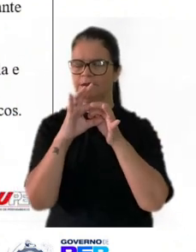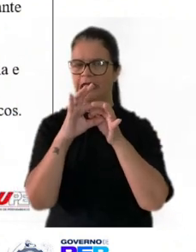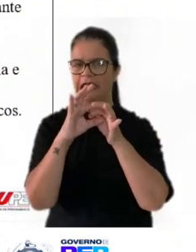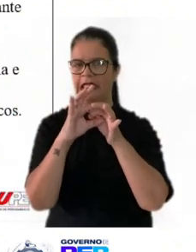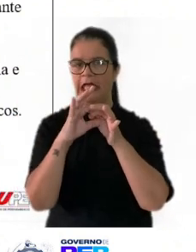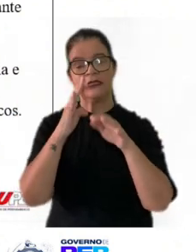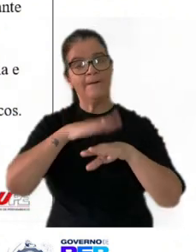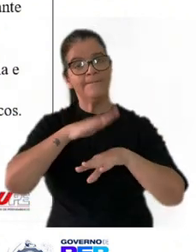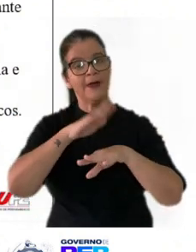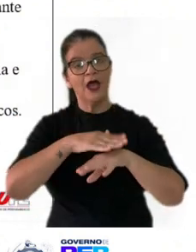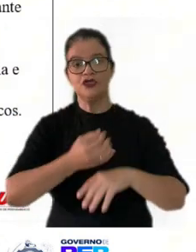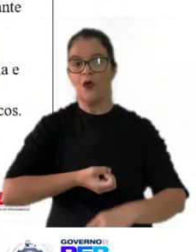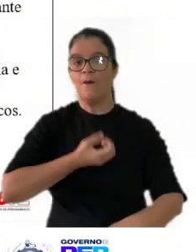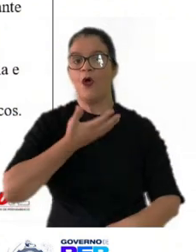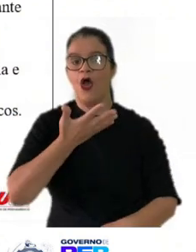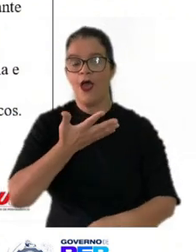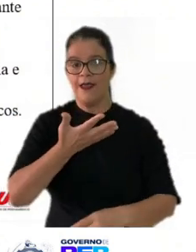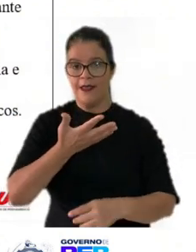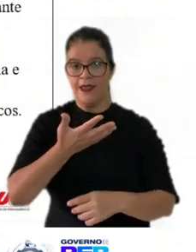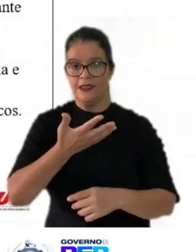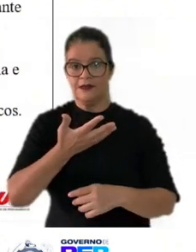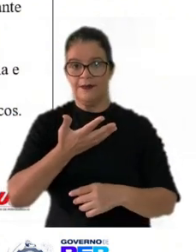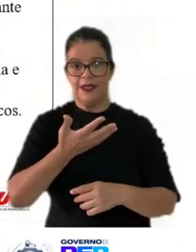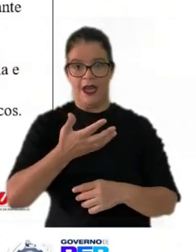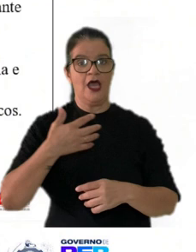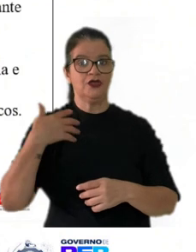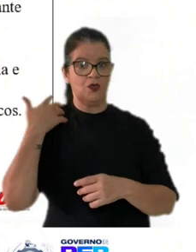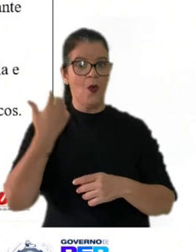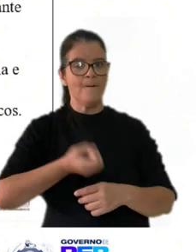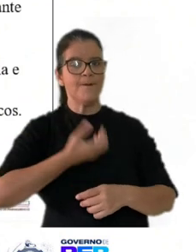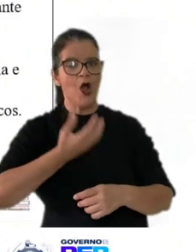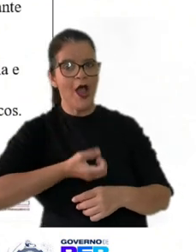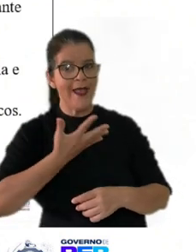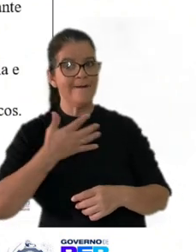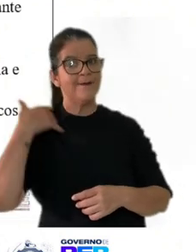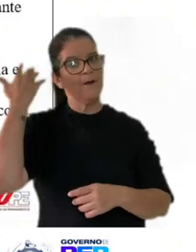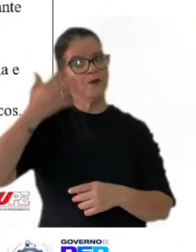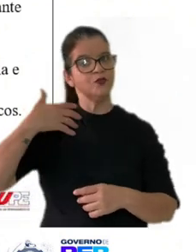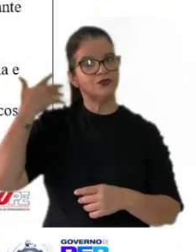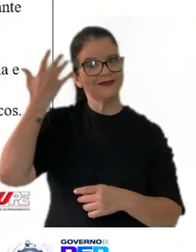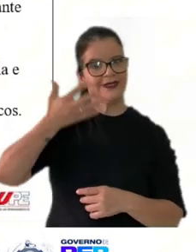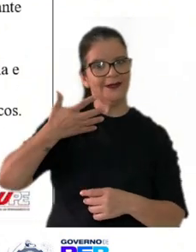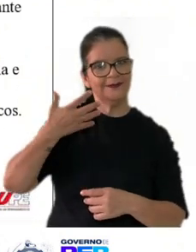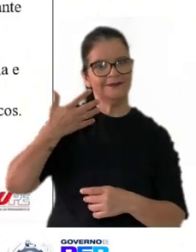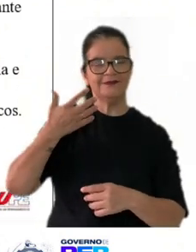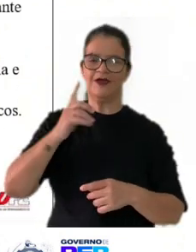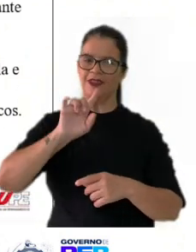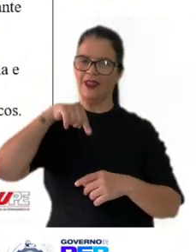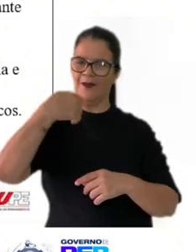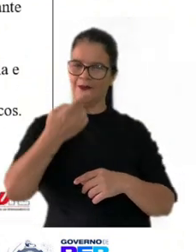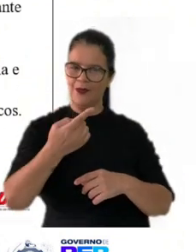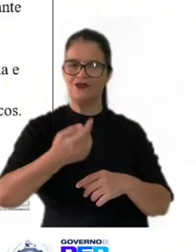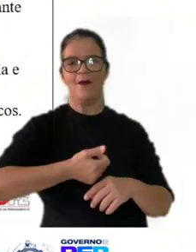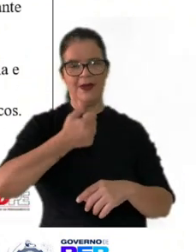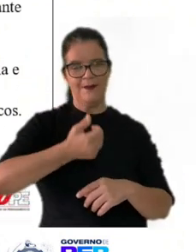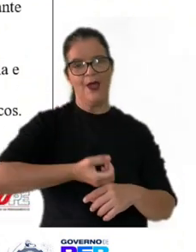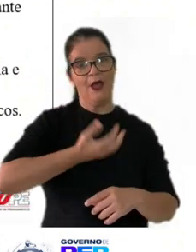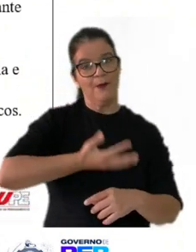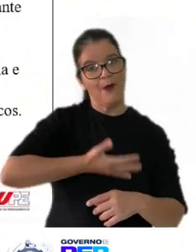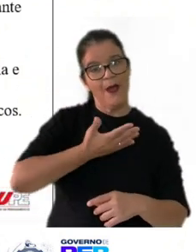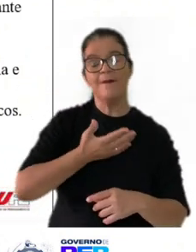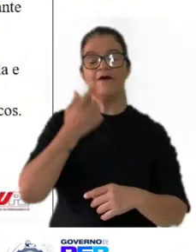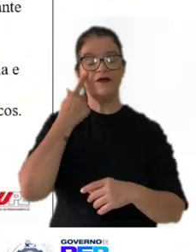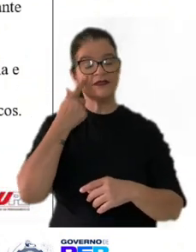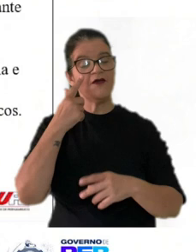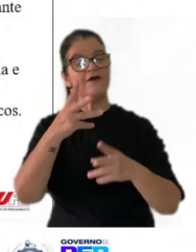poema ter inspirado a música ok então você vai perceber algumas semelhanças alguns trechos do poema